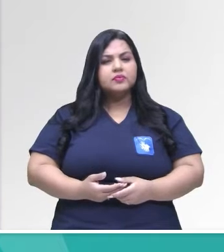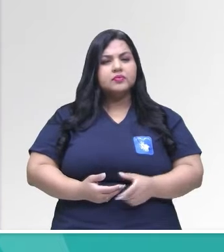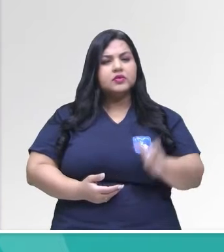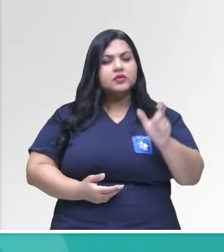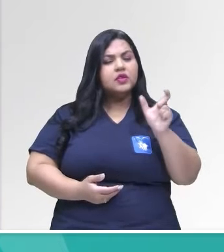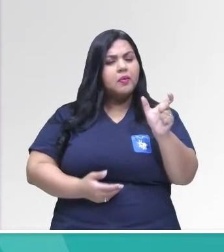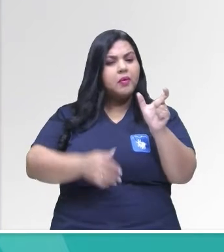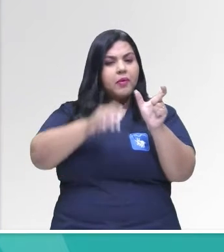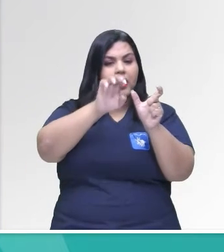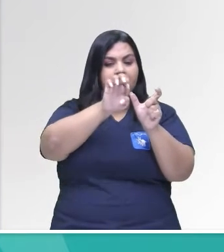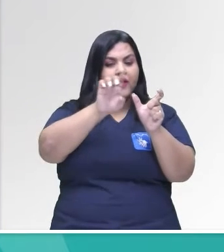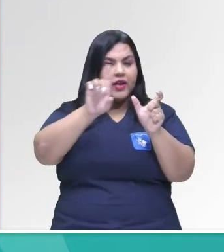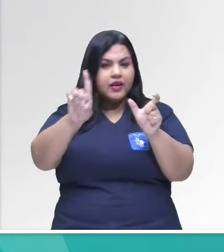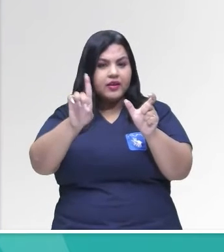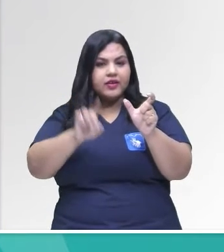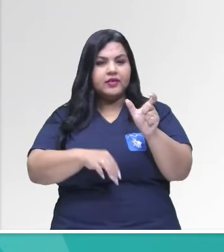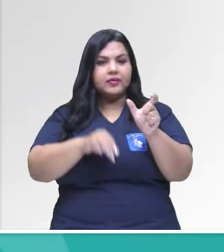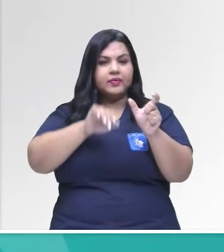ied.